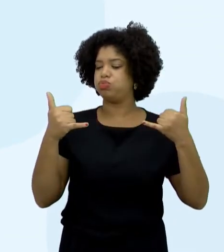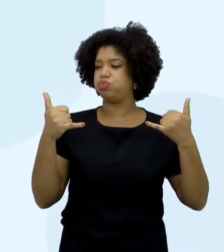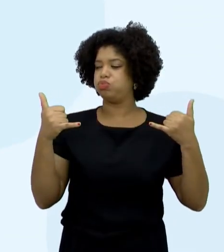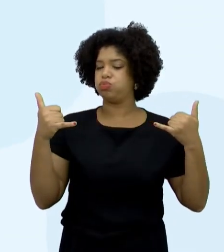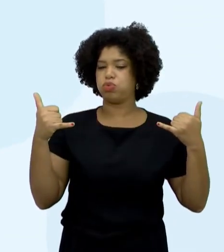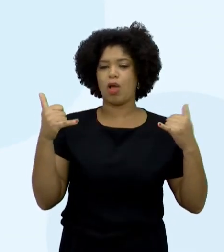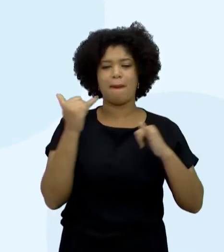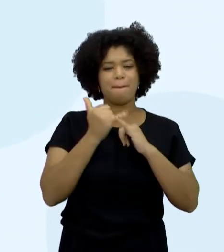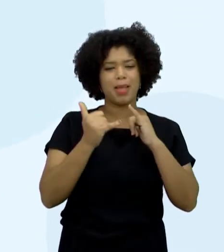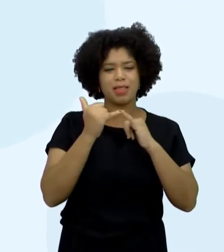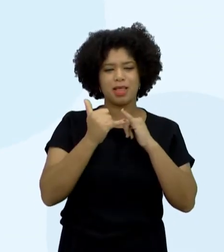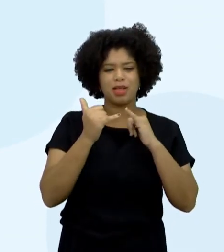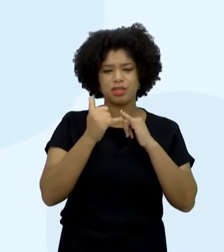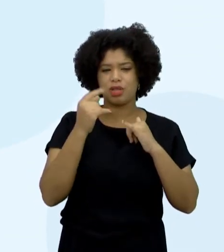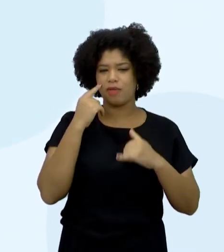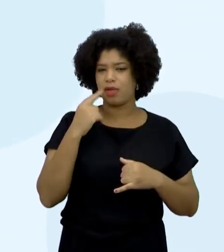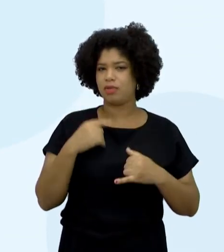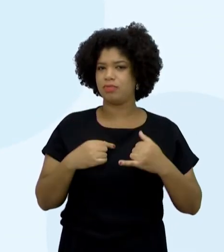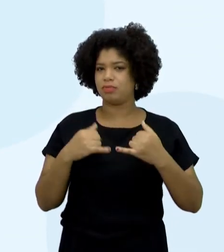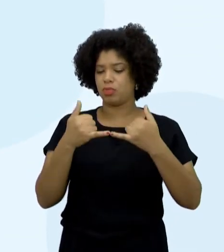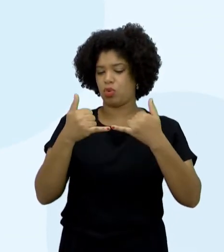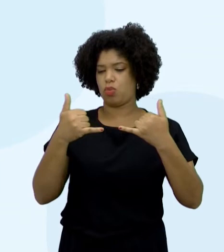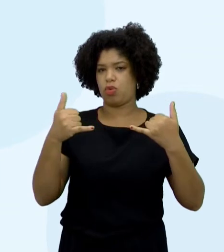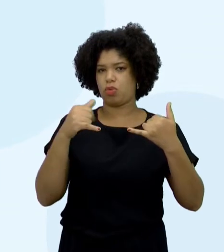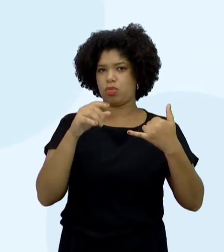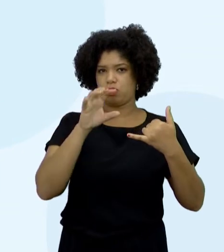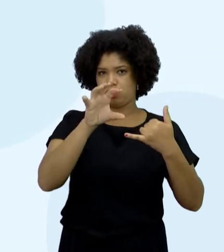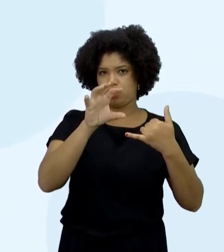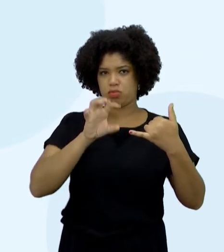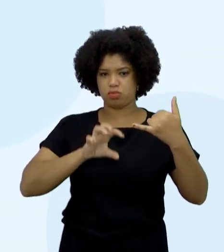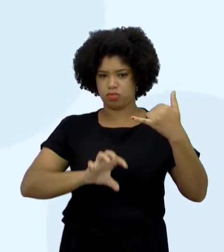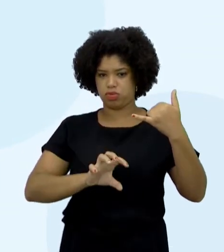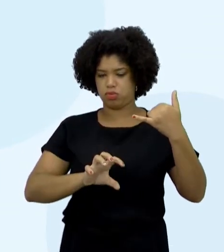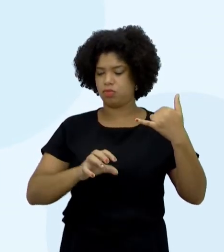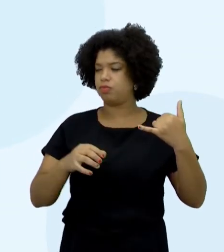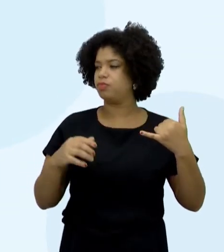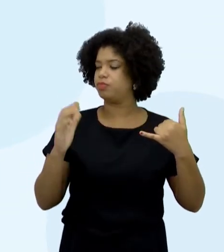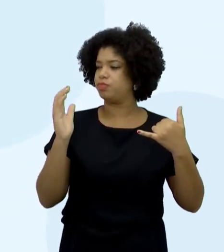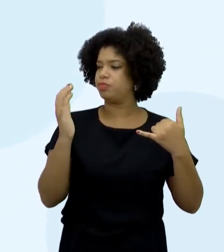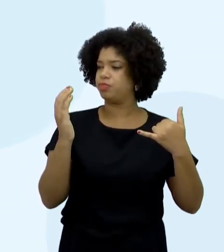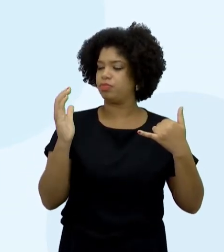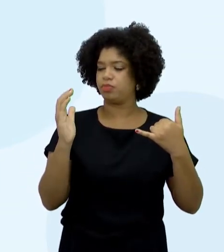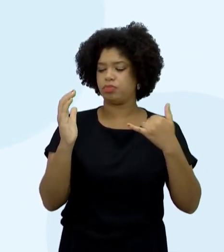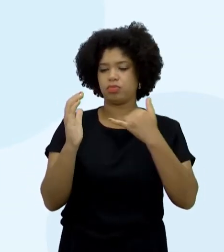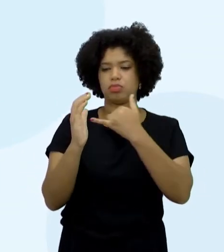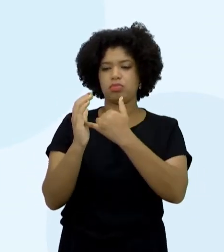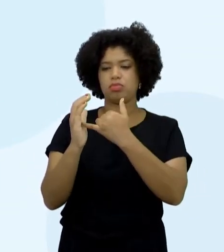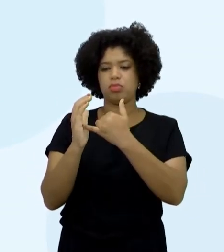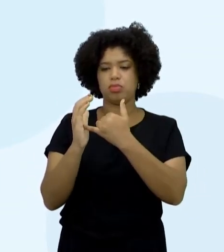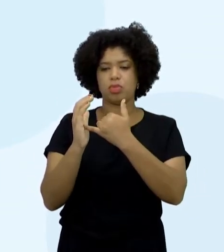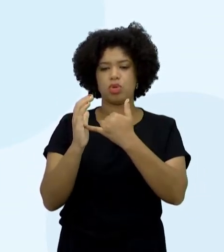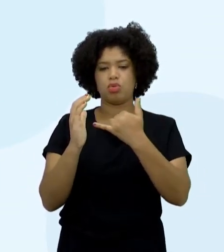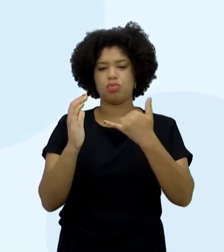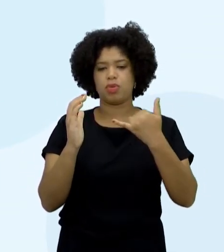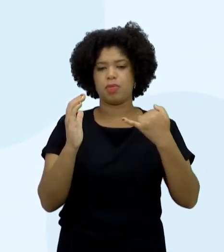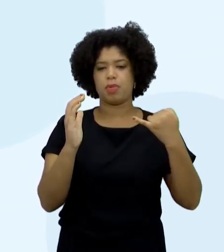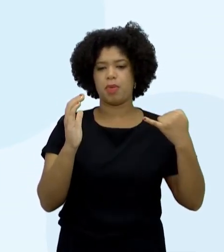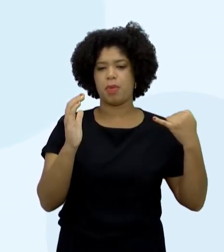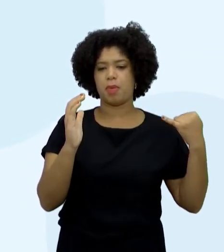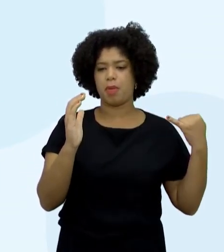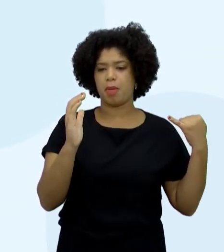divide aqui. Esse aqui é um eixo que divide o espelho aqui, que está aqui representado, ó, ao